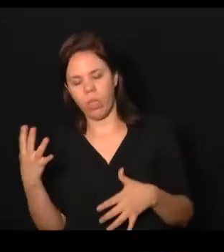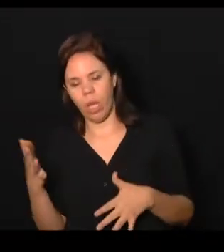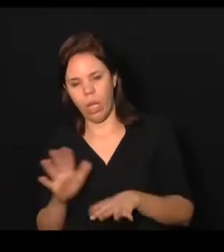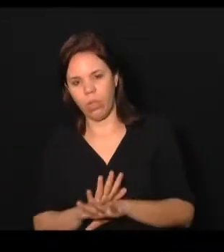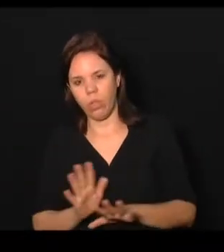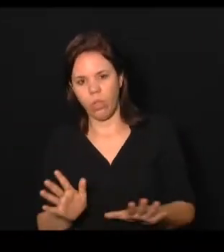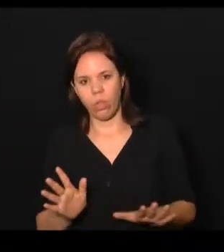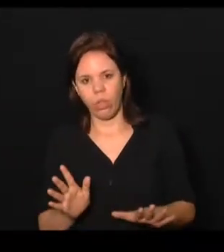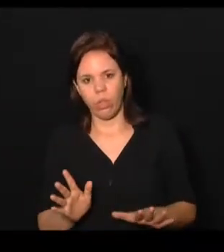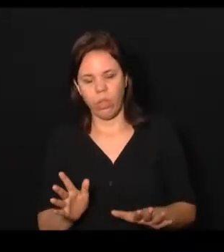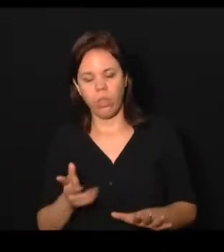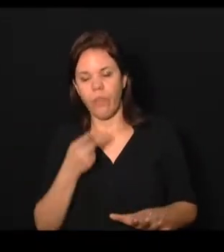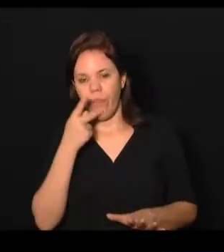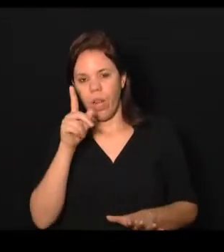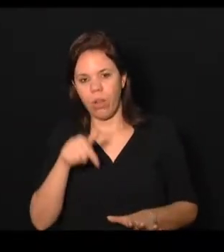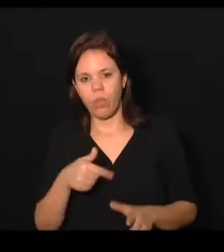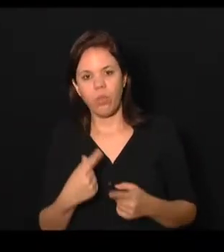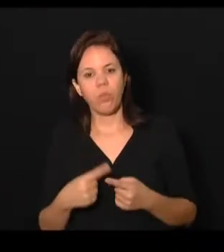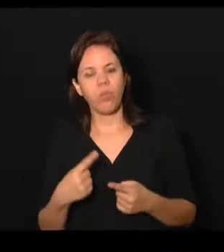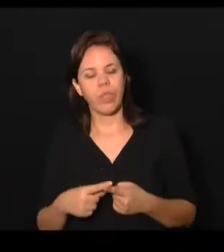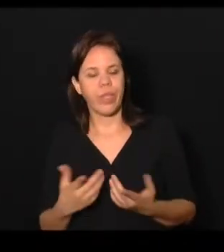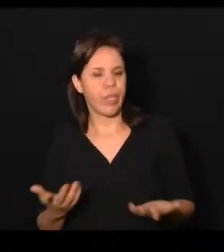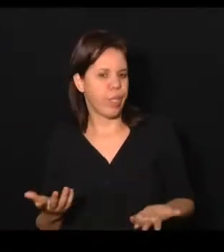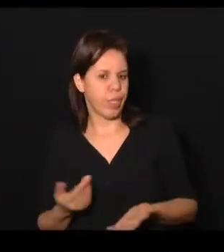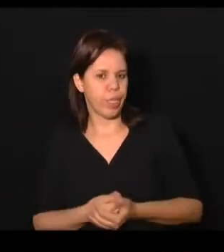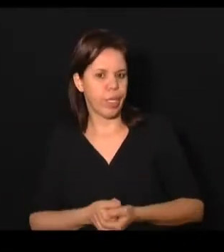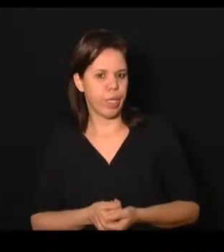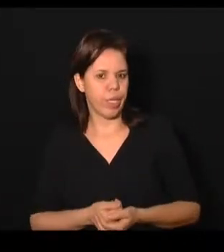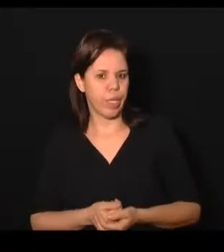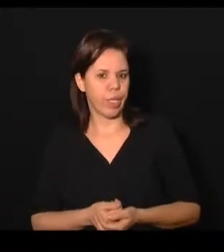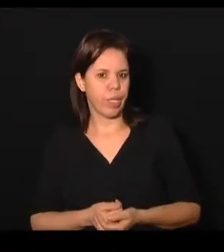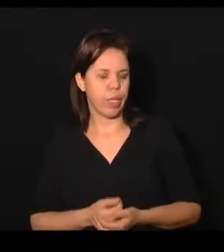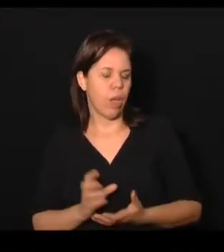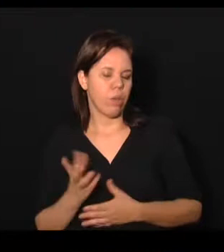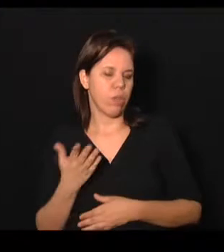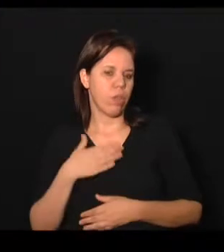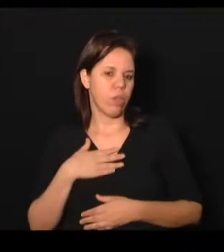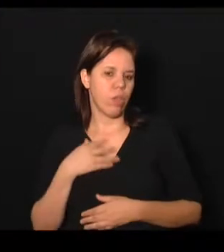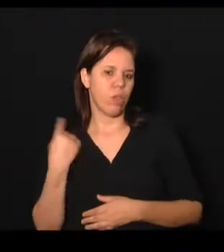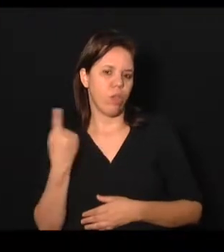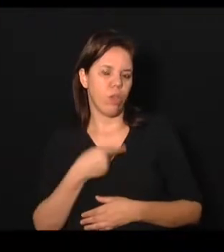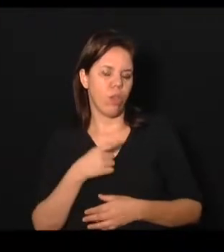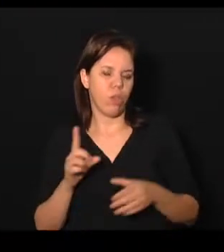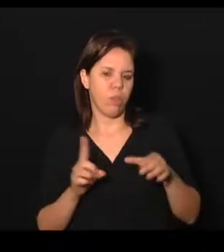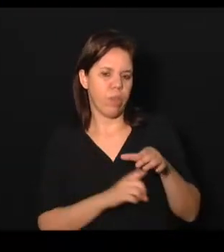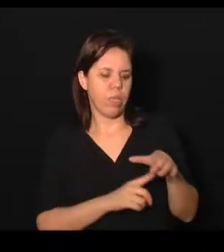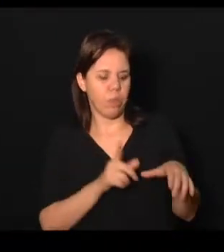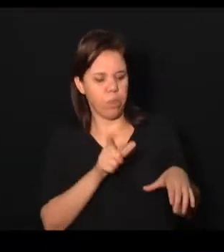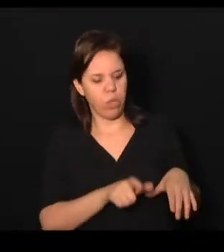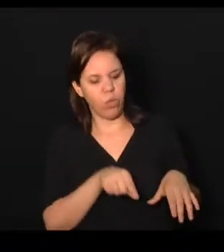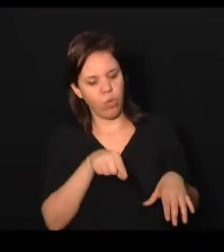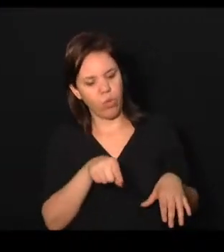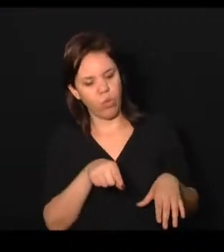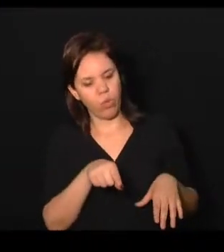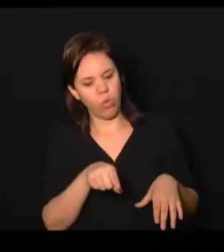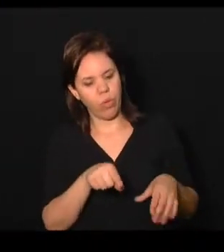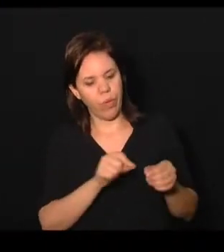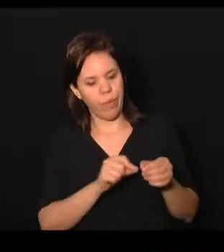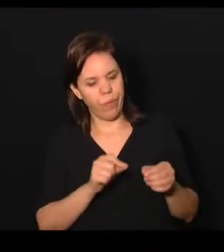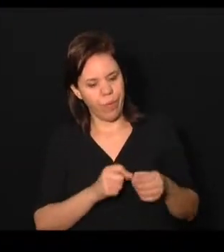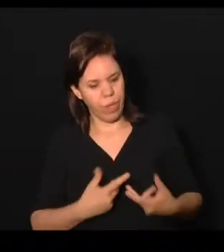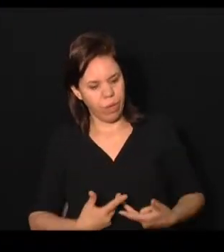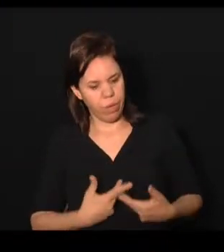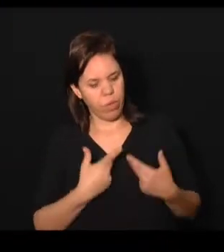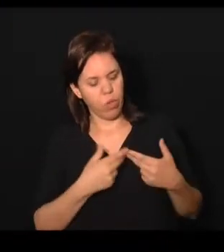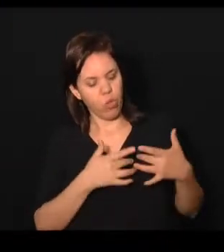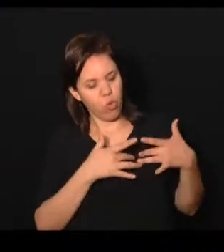Eu estou falando isso porque, por exemplo, aconteceu um paciente nosso que fez transplante de medula óssea lá junto a um